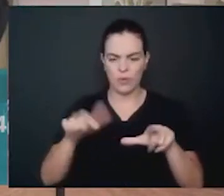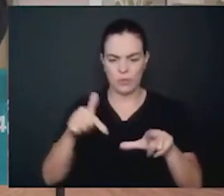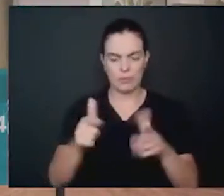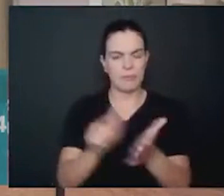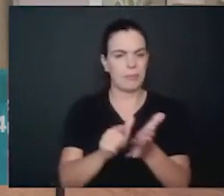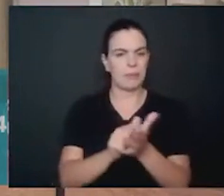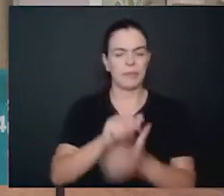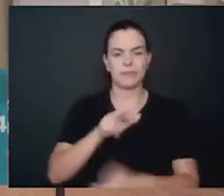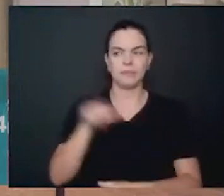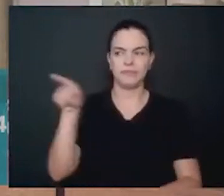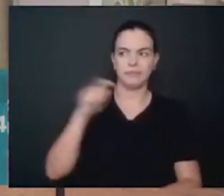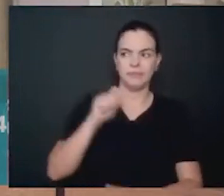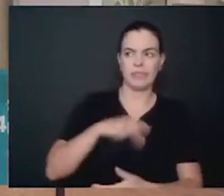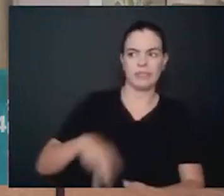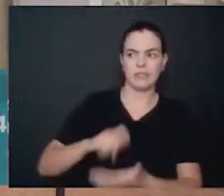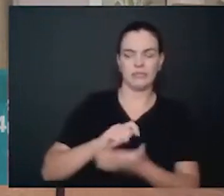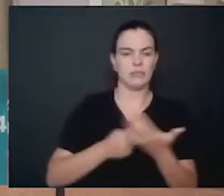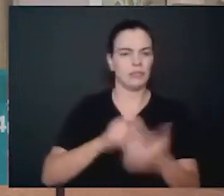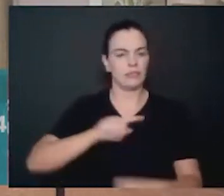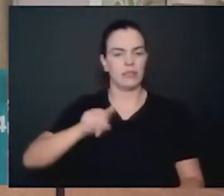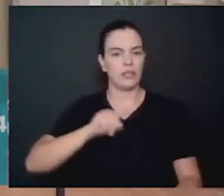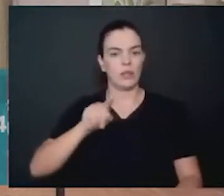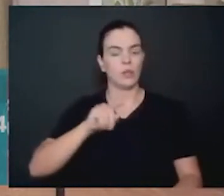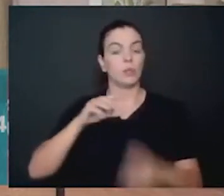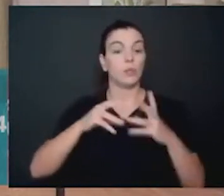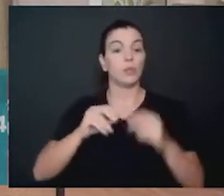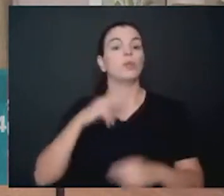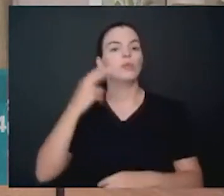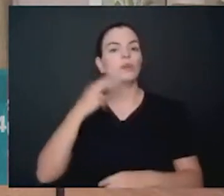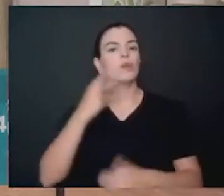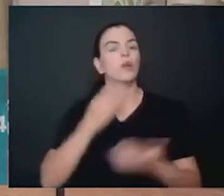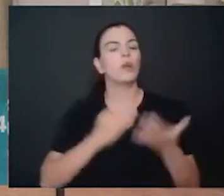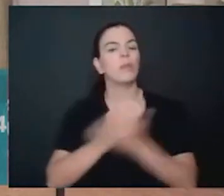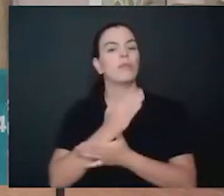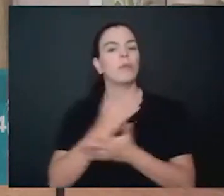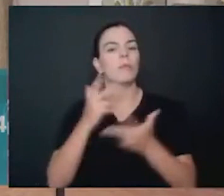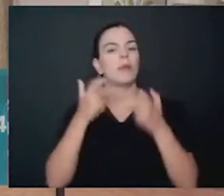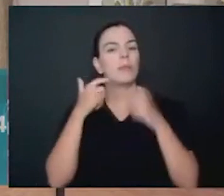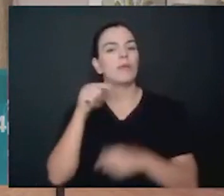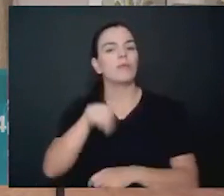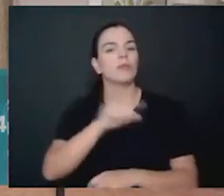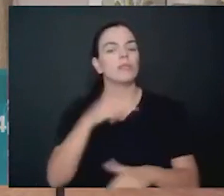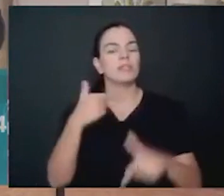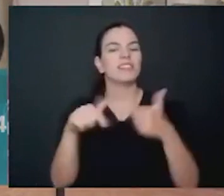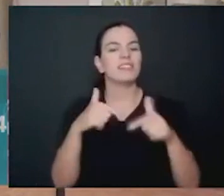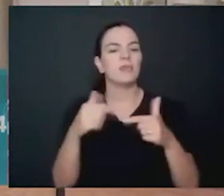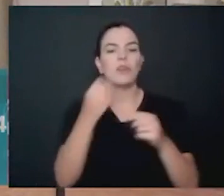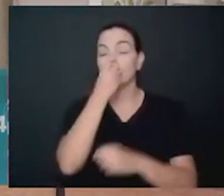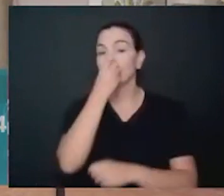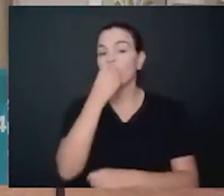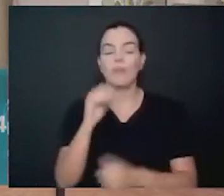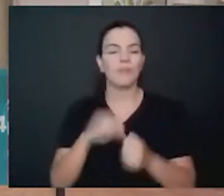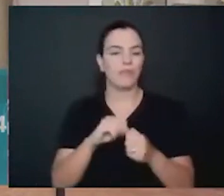presidente foi aprovado por todos os vereadores reconhecendo o bom trabalho que vocês fazem para o nosso povo